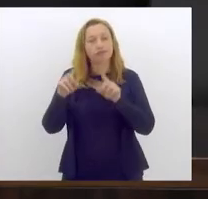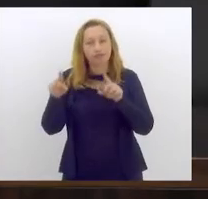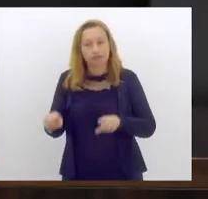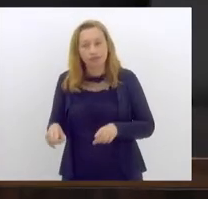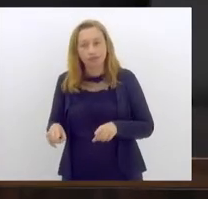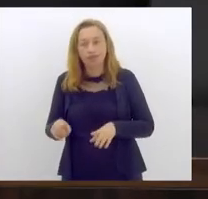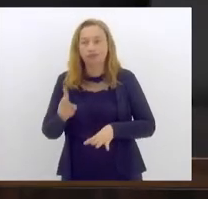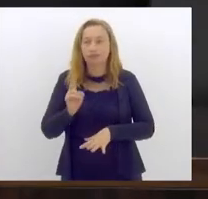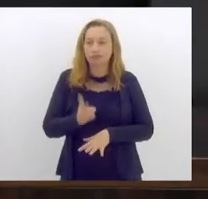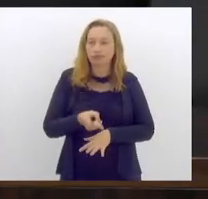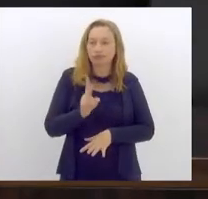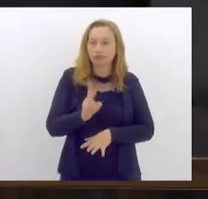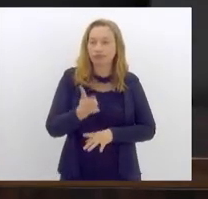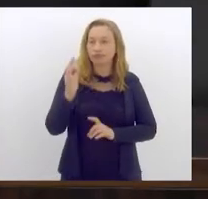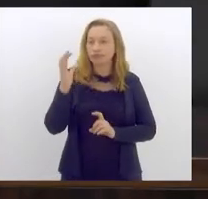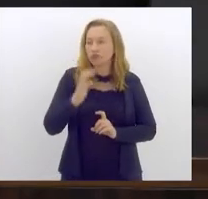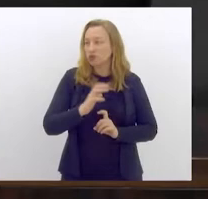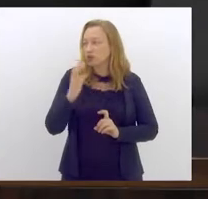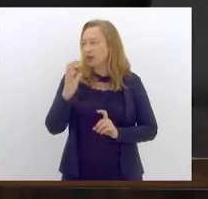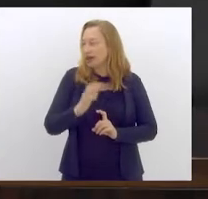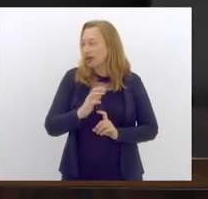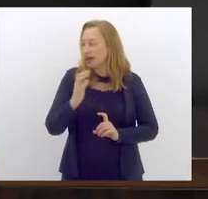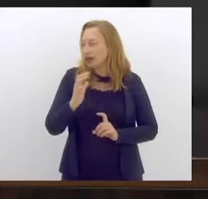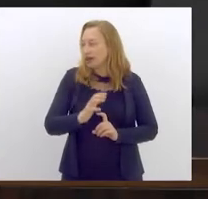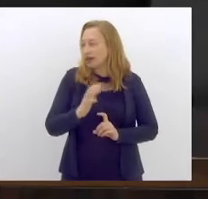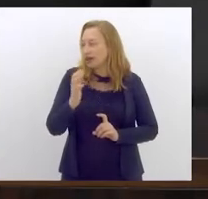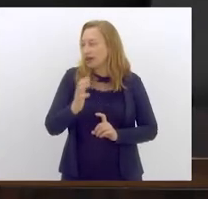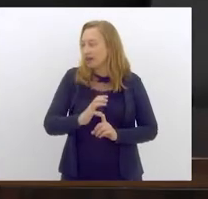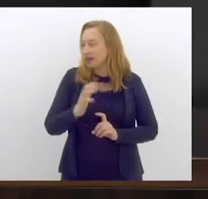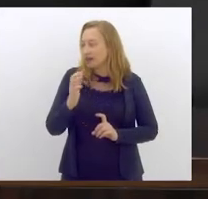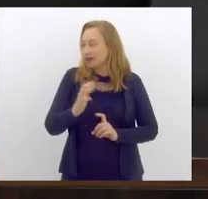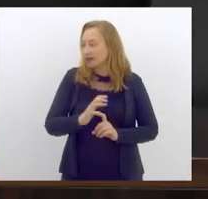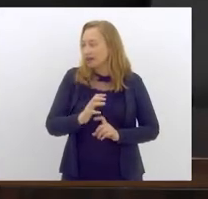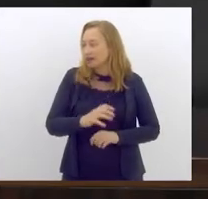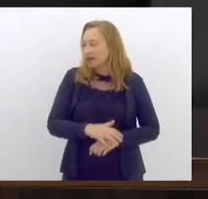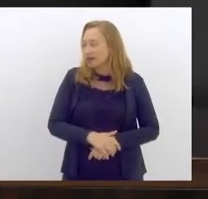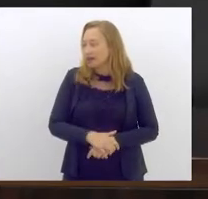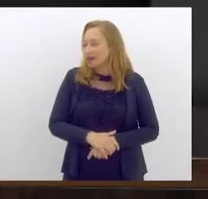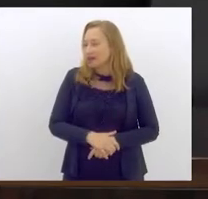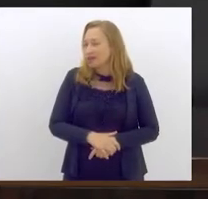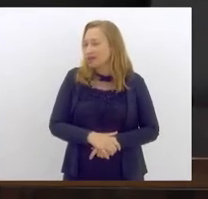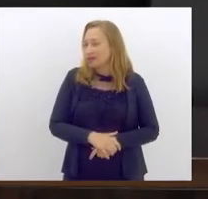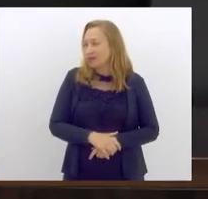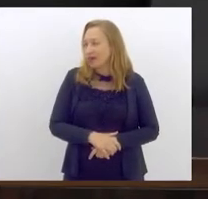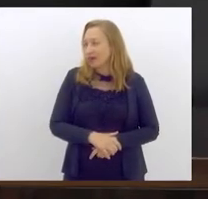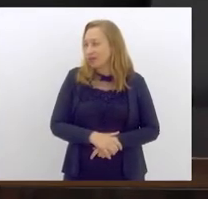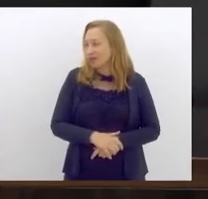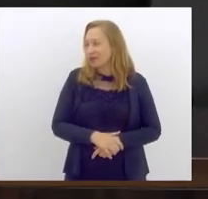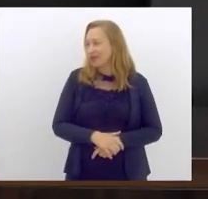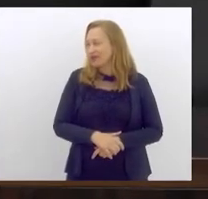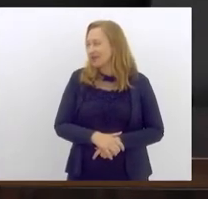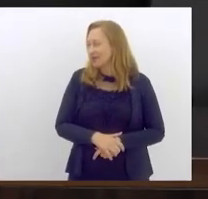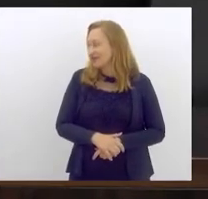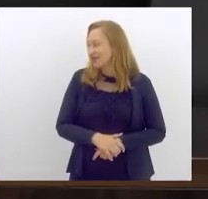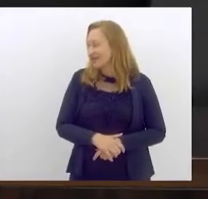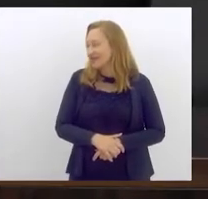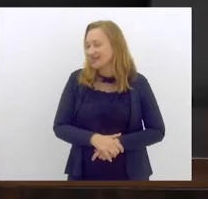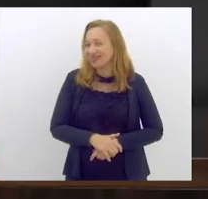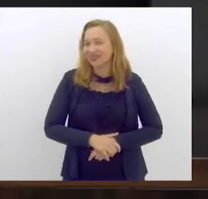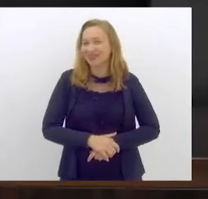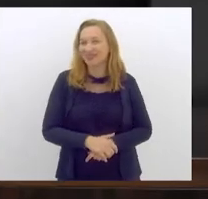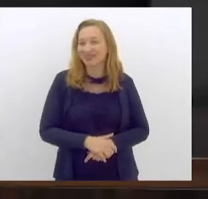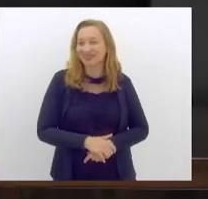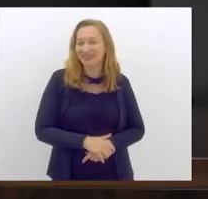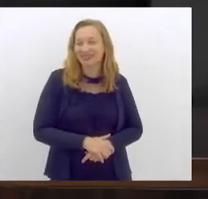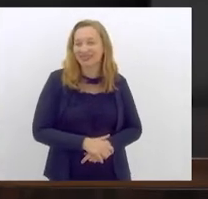sempre influenciaram positivamente na eficácia desse sistema público de saúde